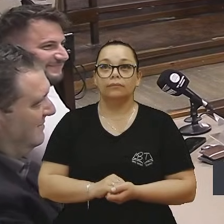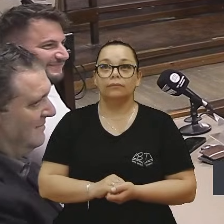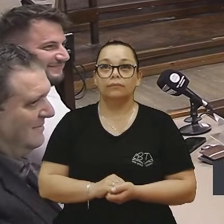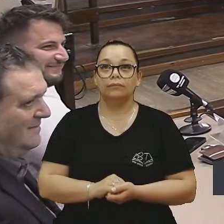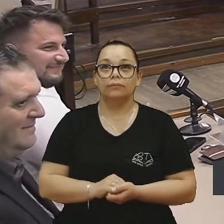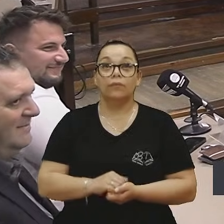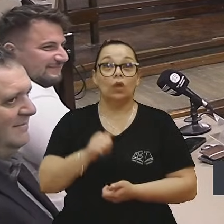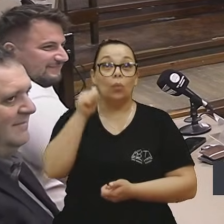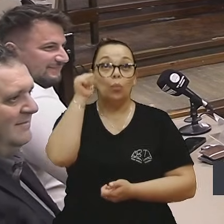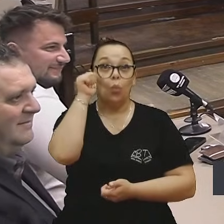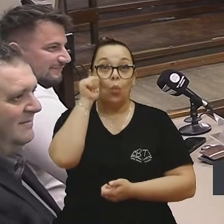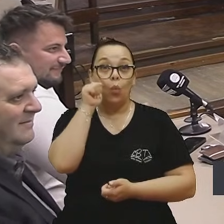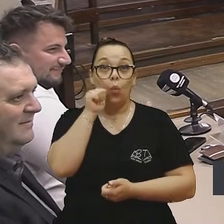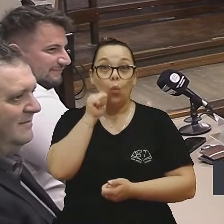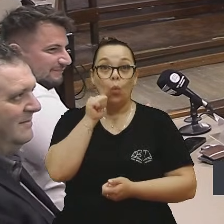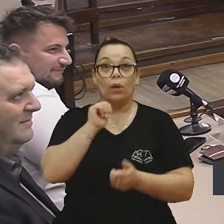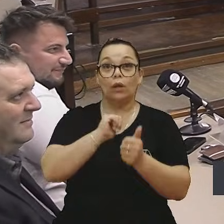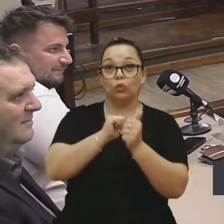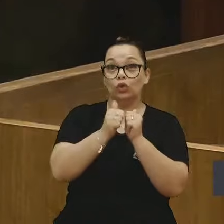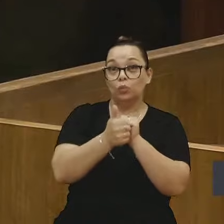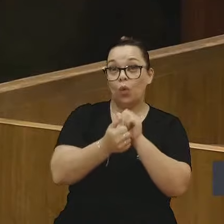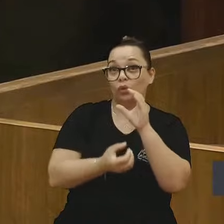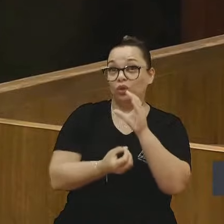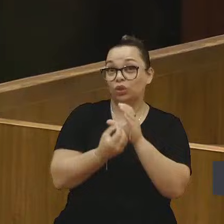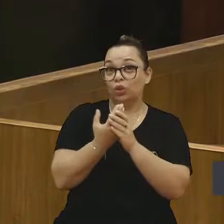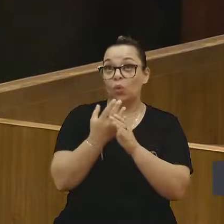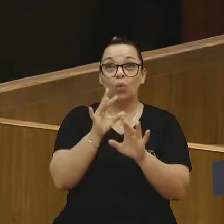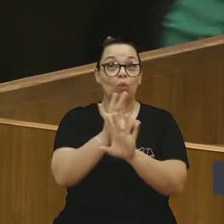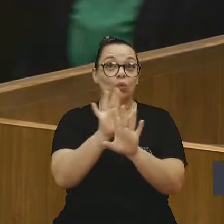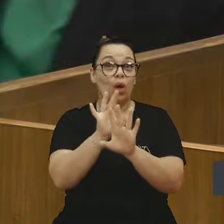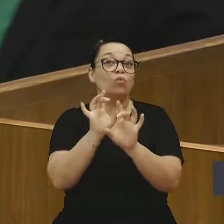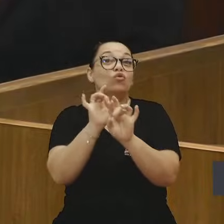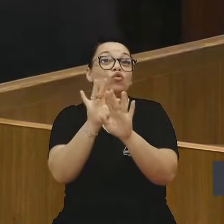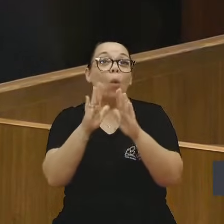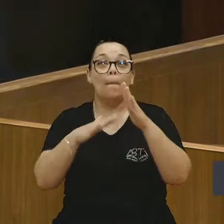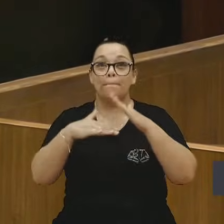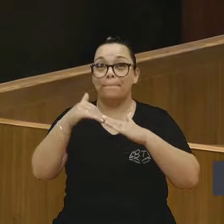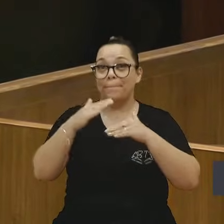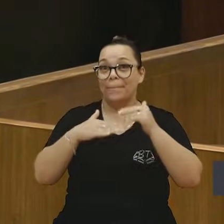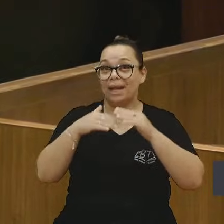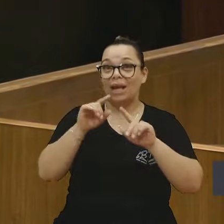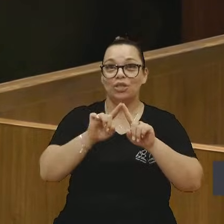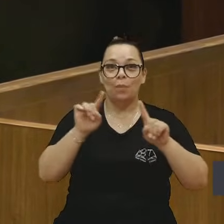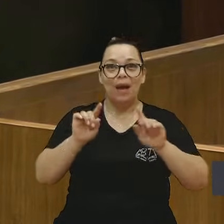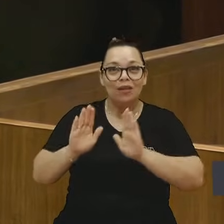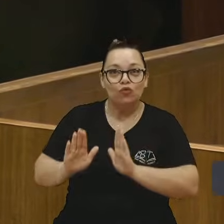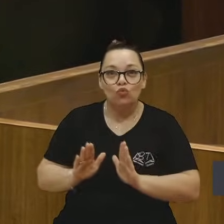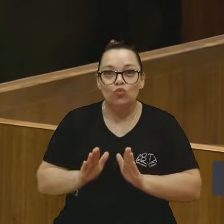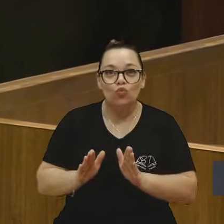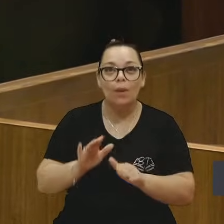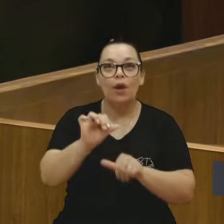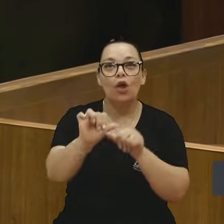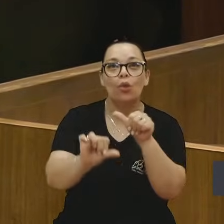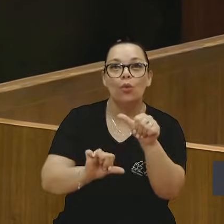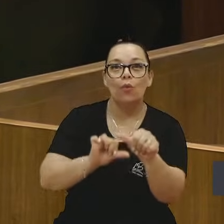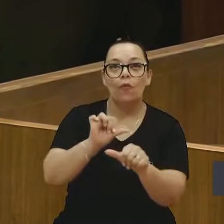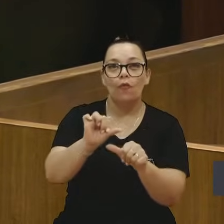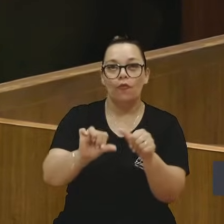Uma mulher que fez do esporte não apenas uma prática, mas um caminho de